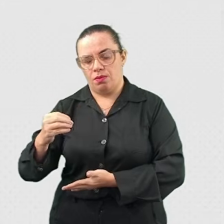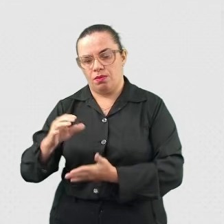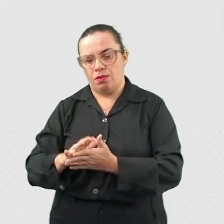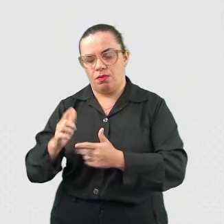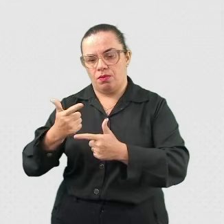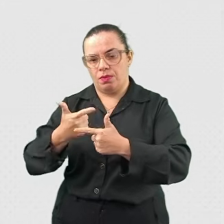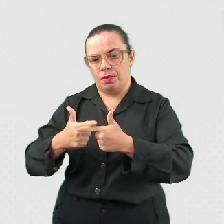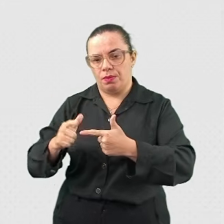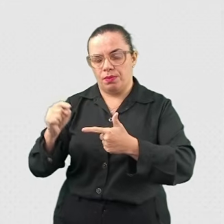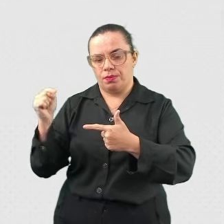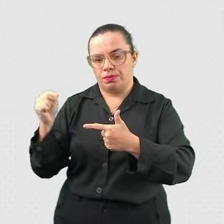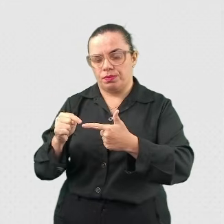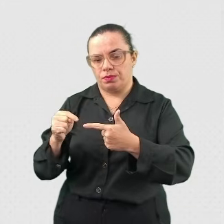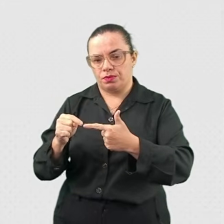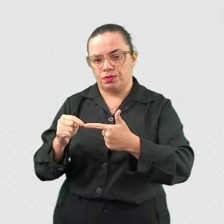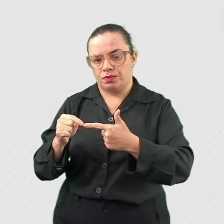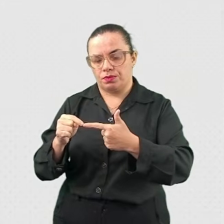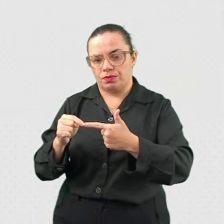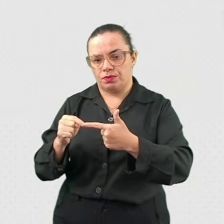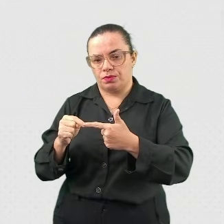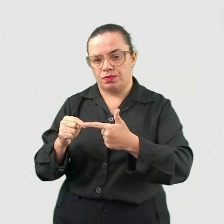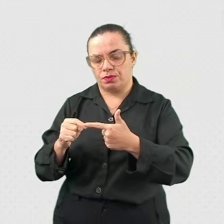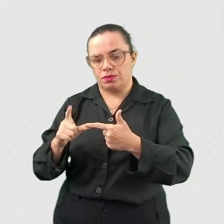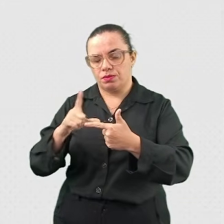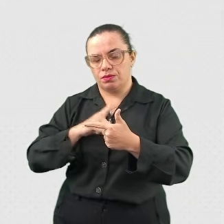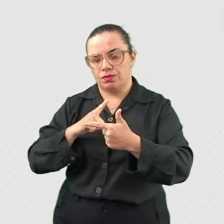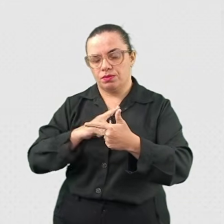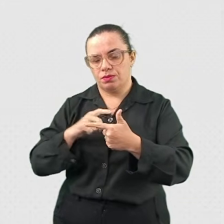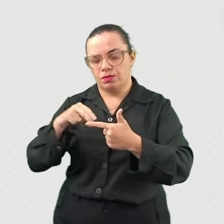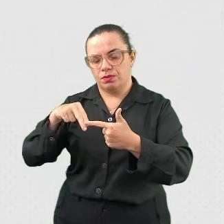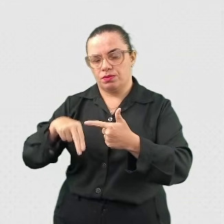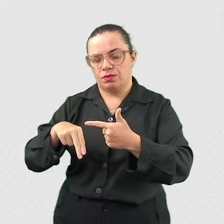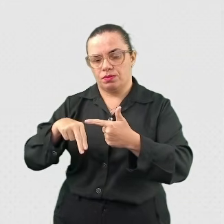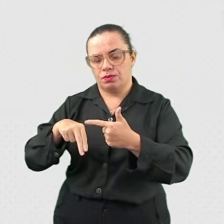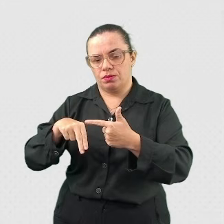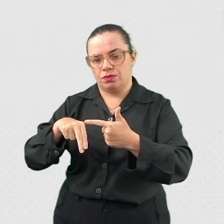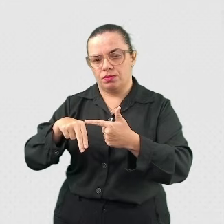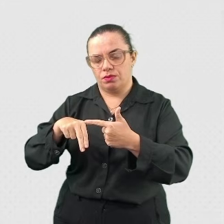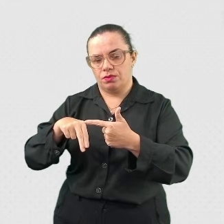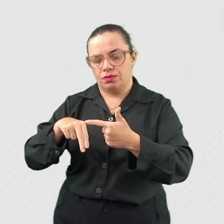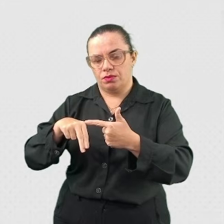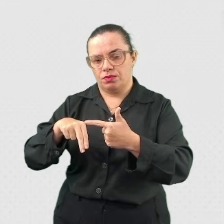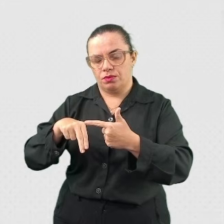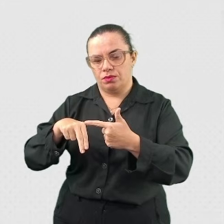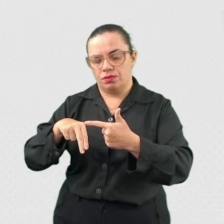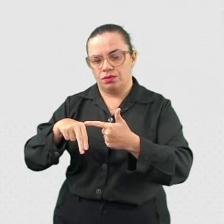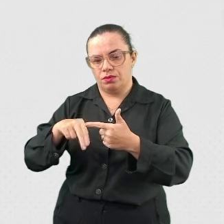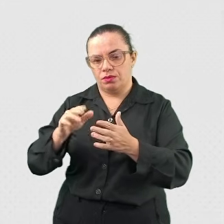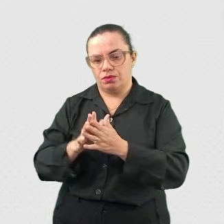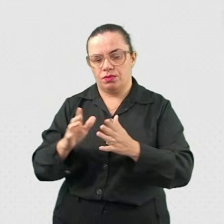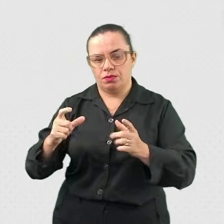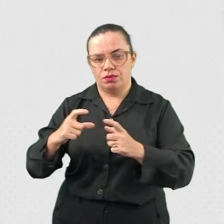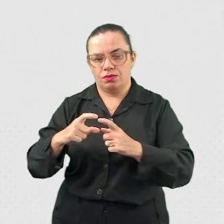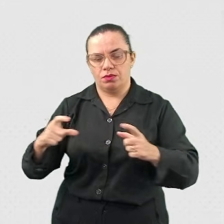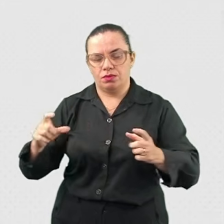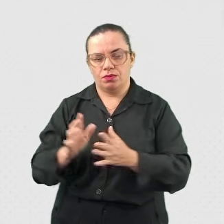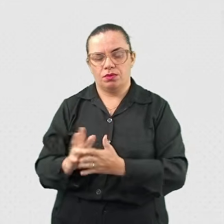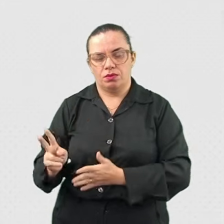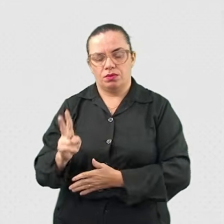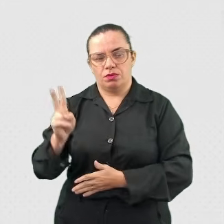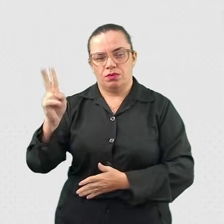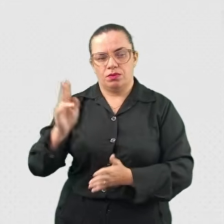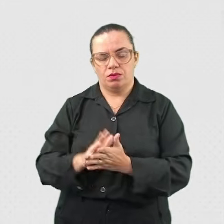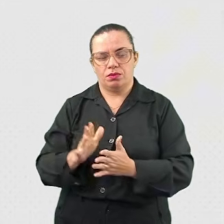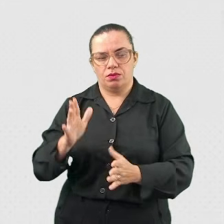de lados que o polígono tem, porém, tá? E aí essas formas te darão o valor do ângulo